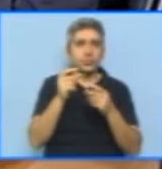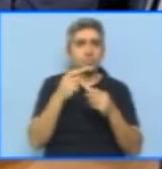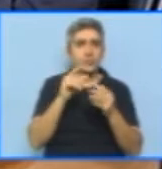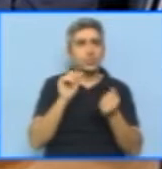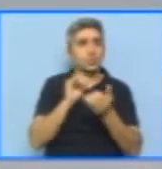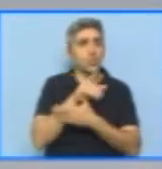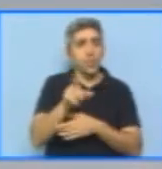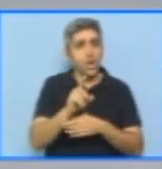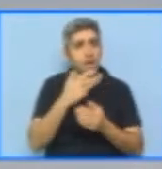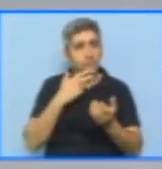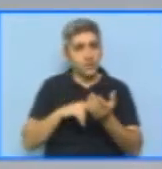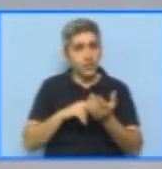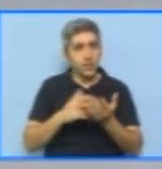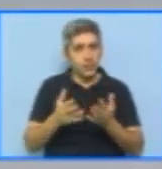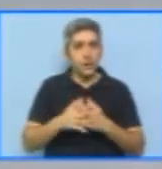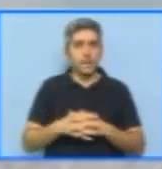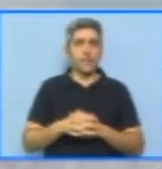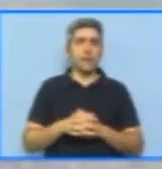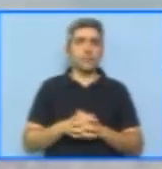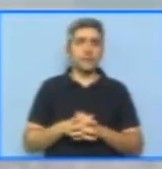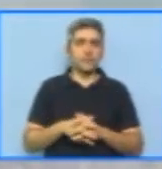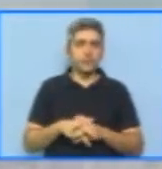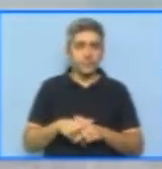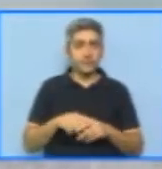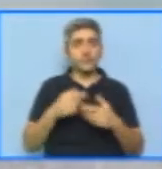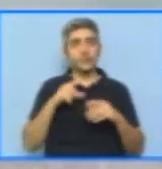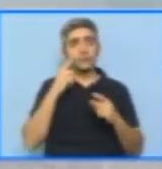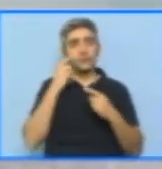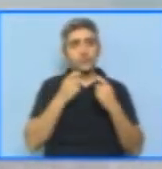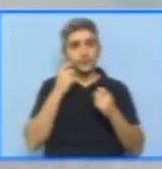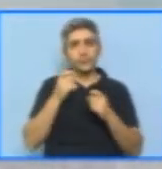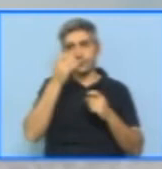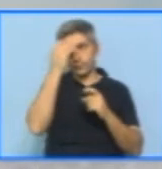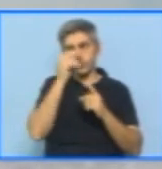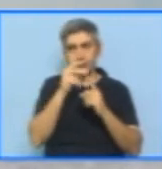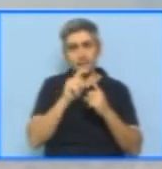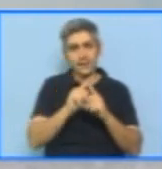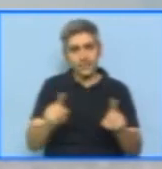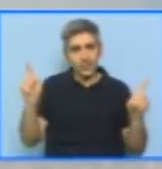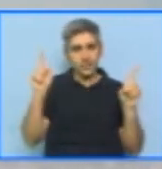não é essa, é verdade. Mas nós procuramos sempre ângulos